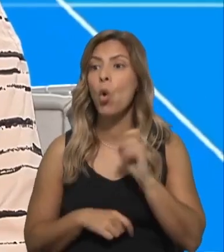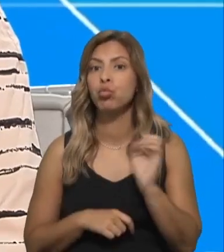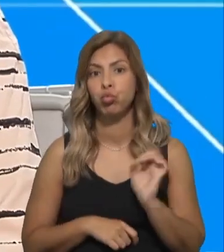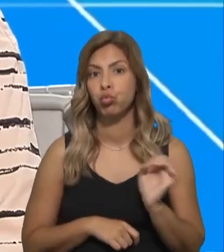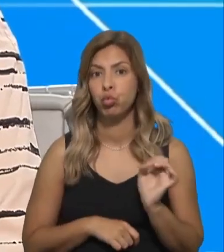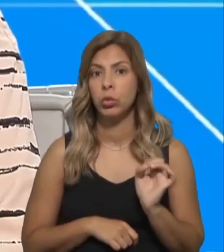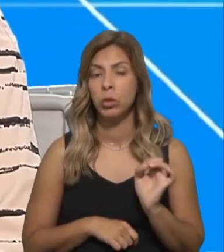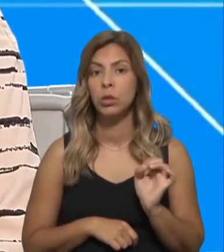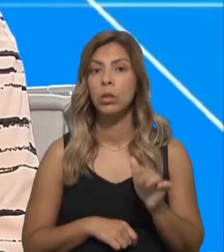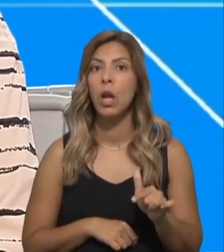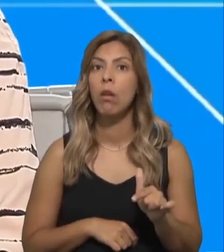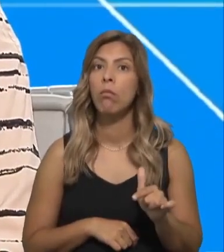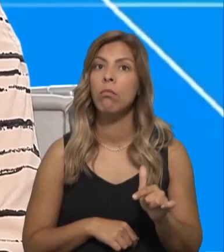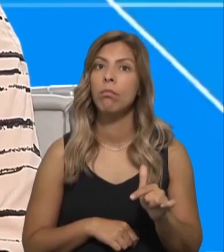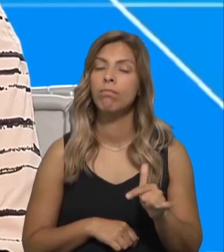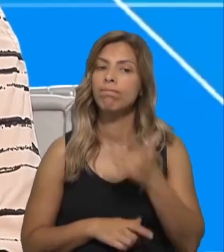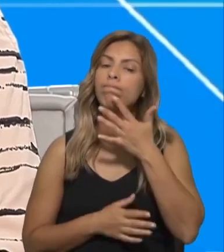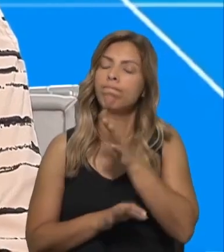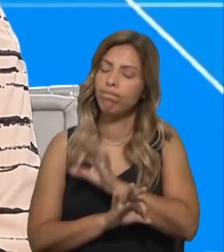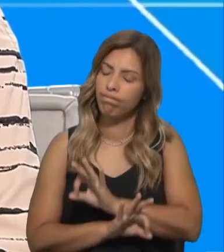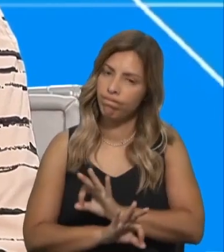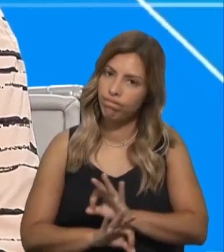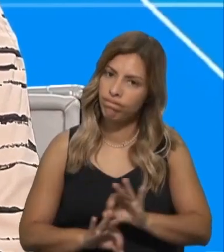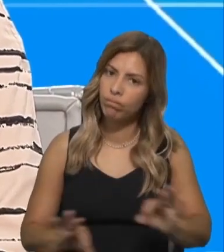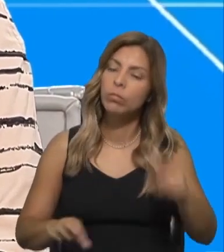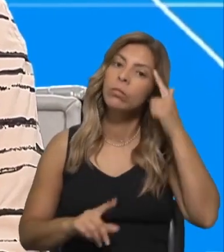controvérsias. Portanto, ele é um homem de grande serenidade e